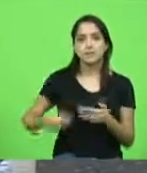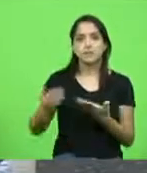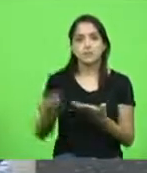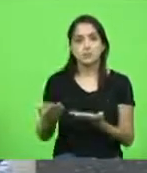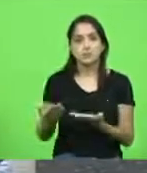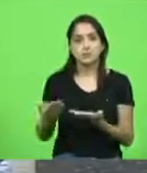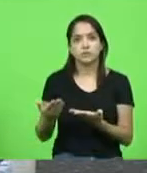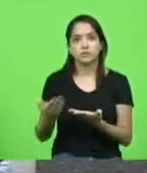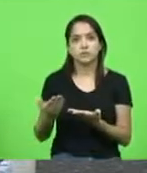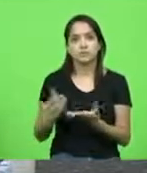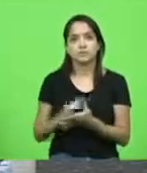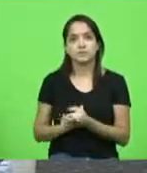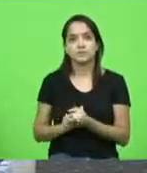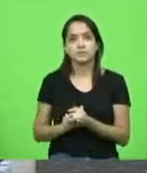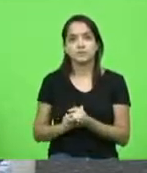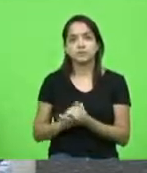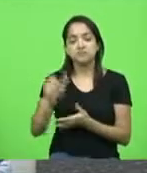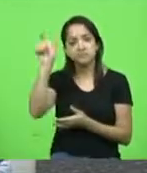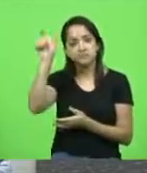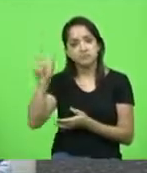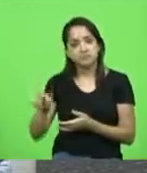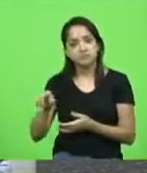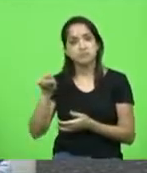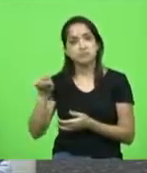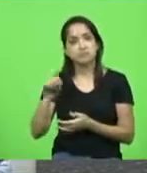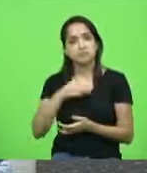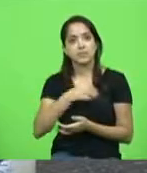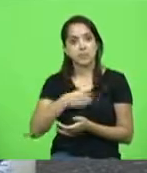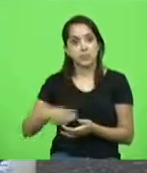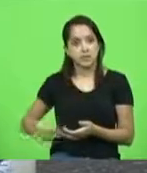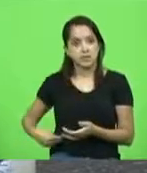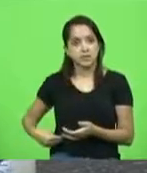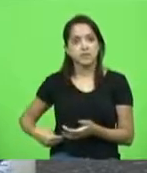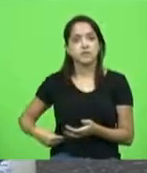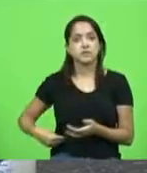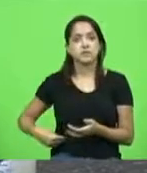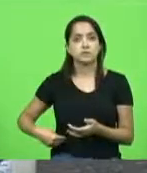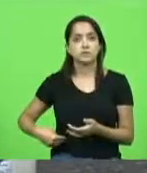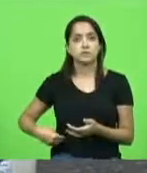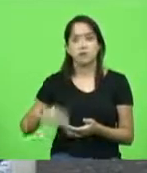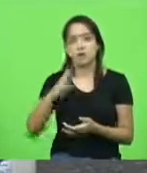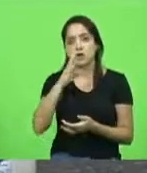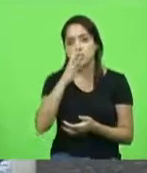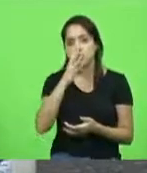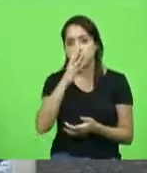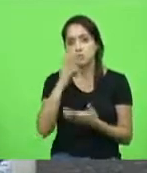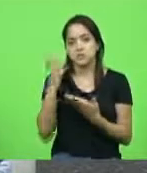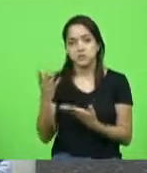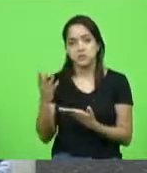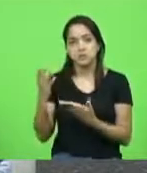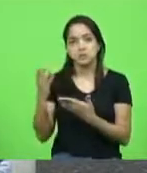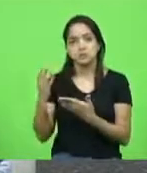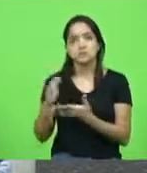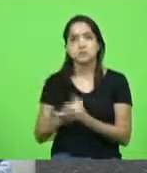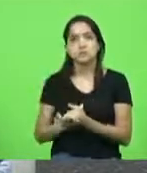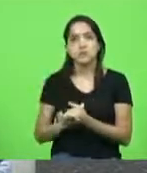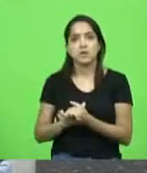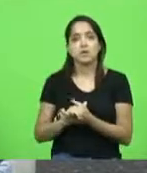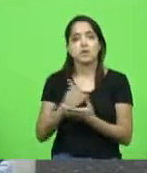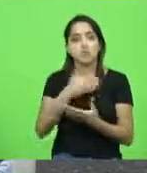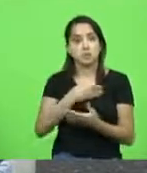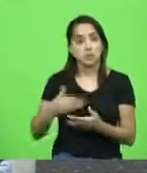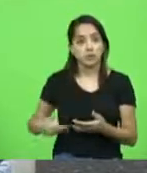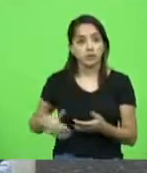olha eu quero dizer que eu admiro muito vendo o ministro Tarcísio tem se destacado muito no governo